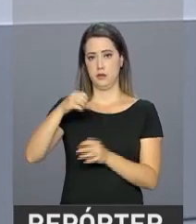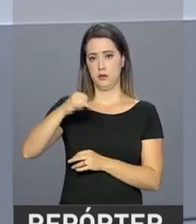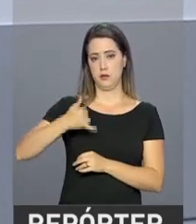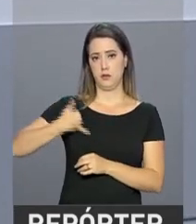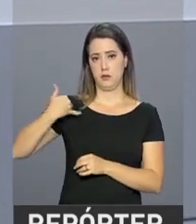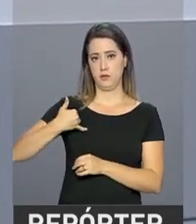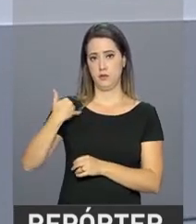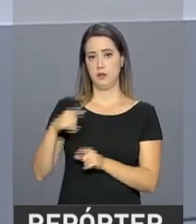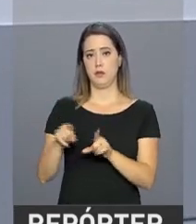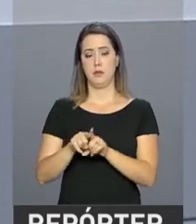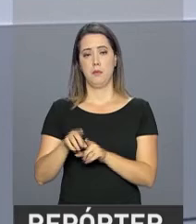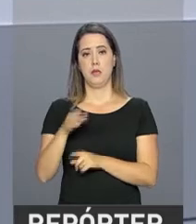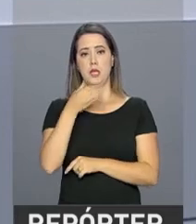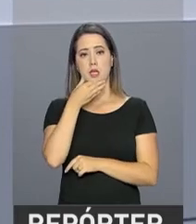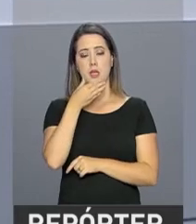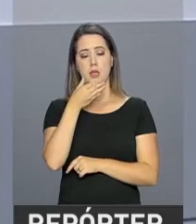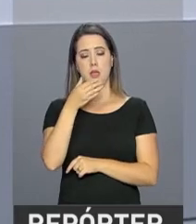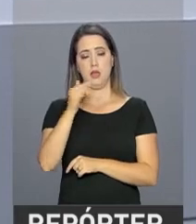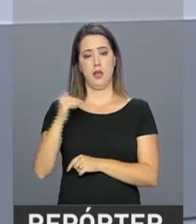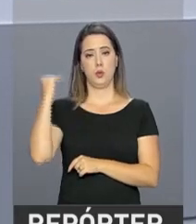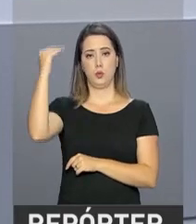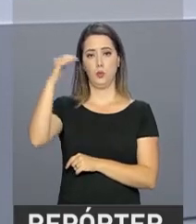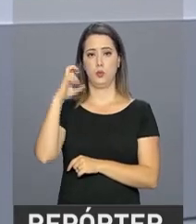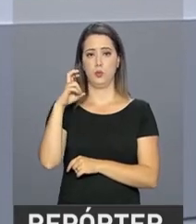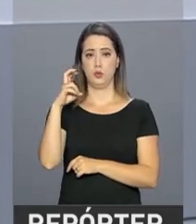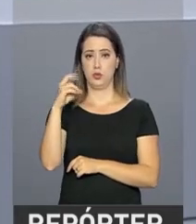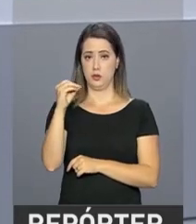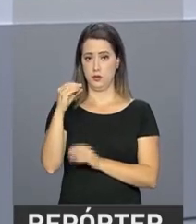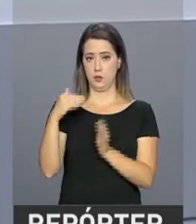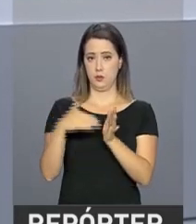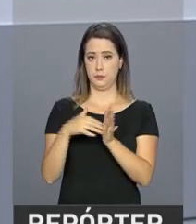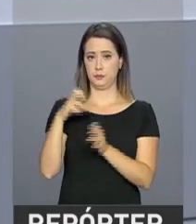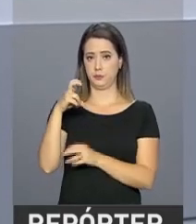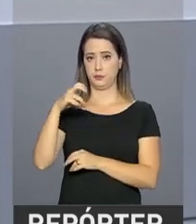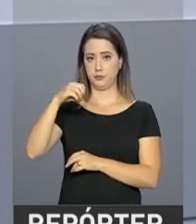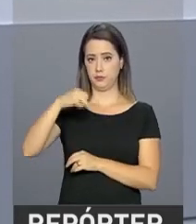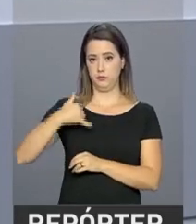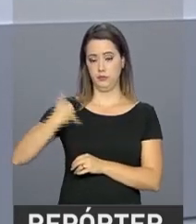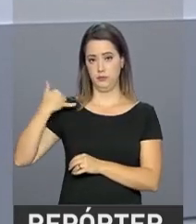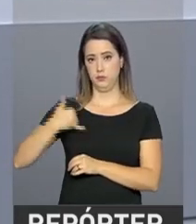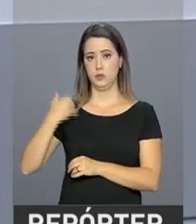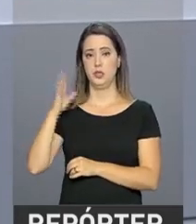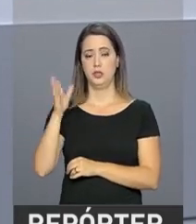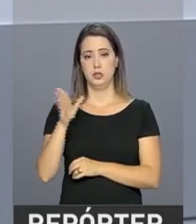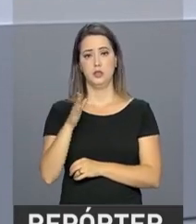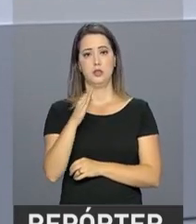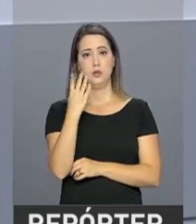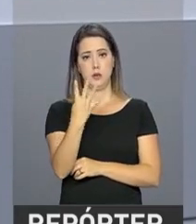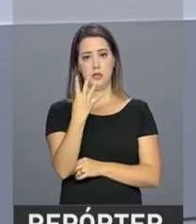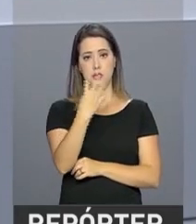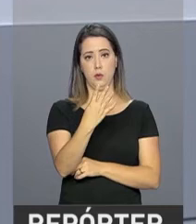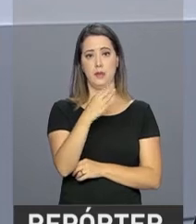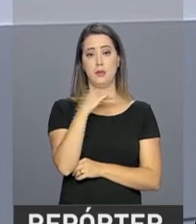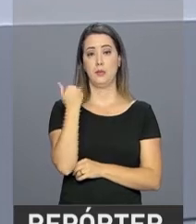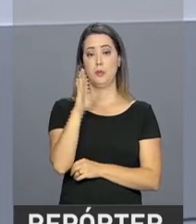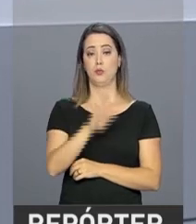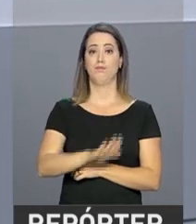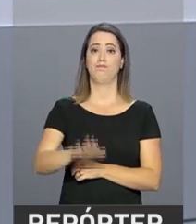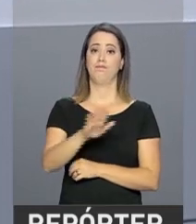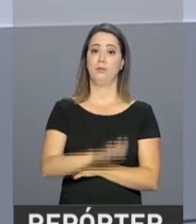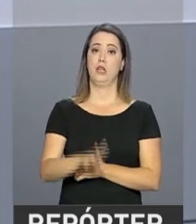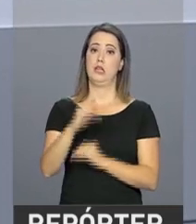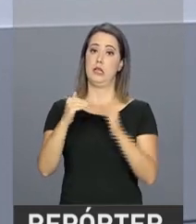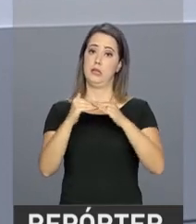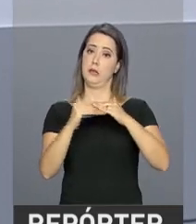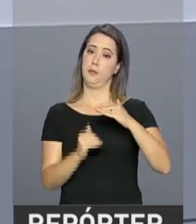de adultos entre 50 e 59 anos o brasil já registra 44 mortes de menores de cinco anos por complicações